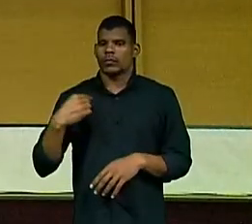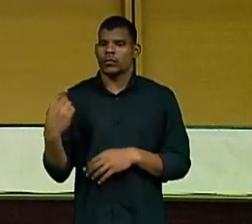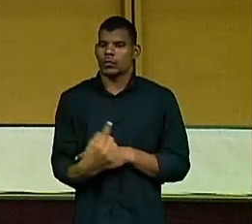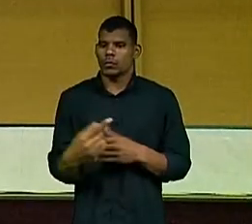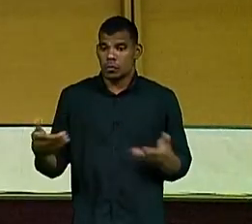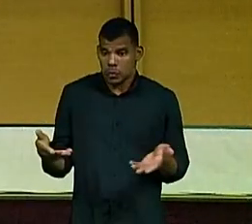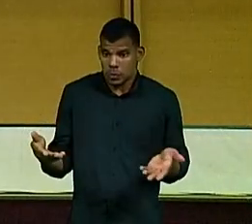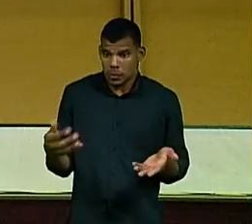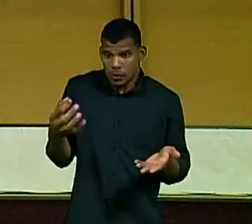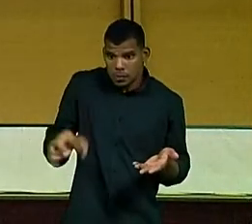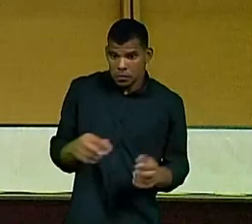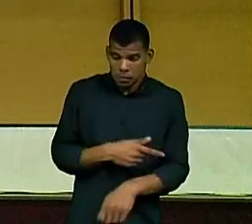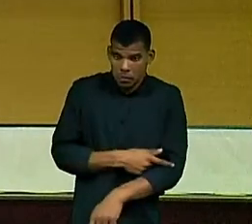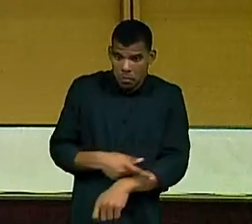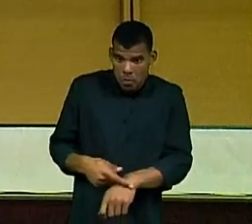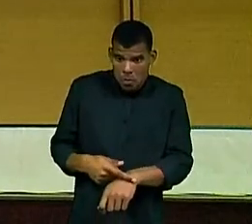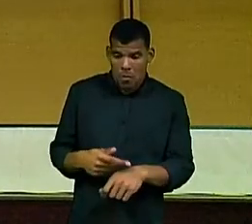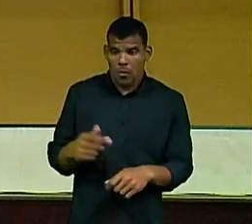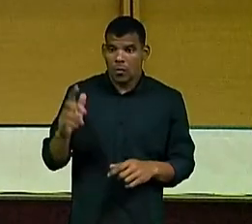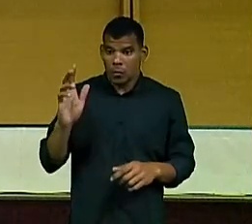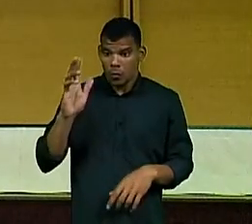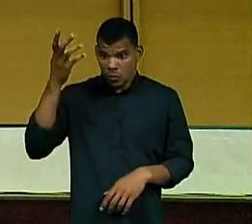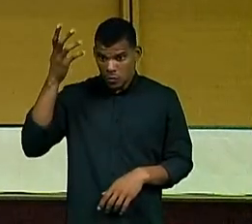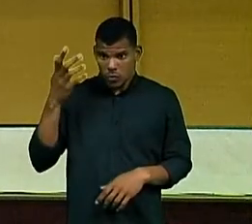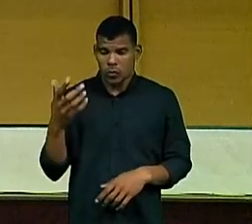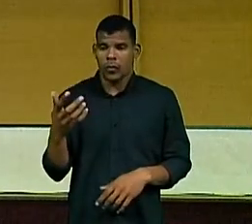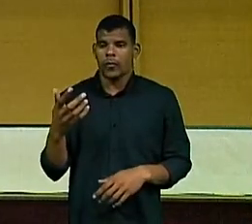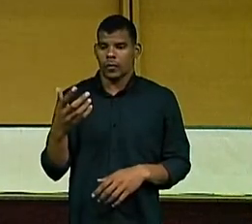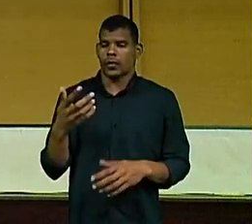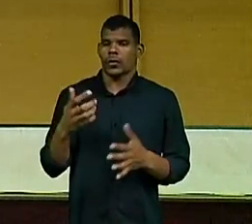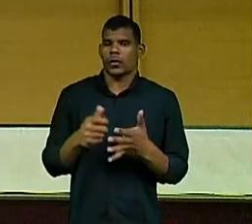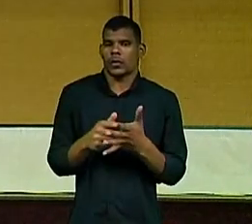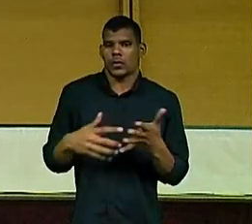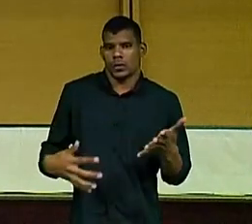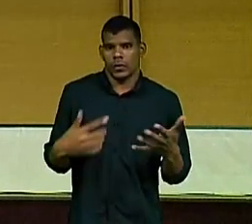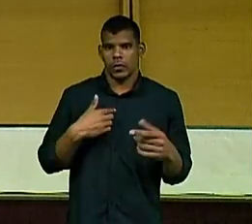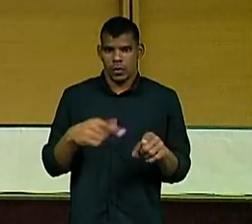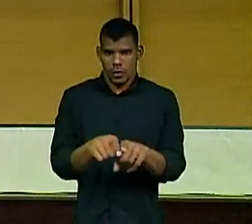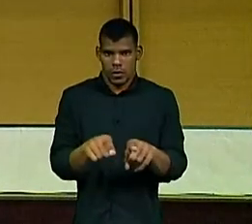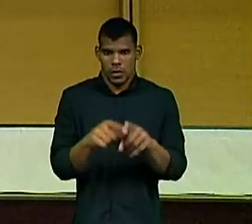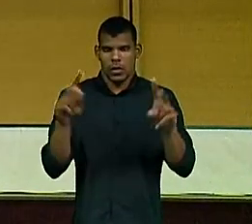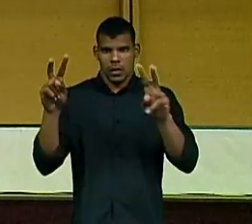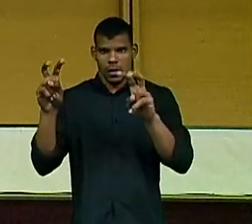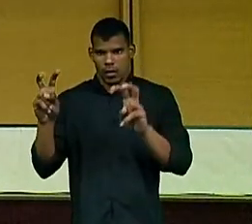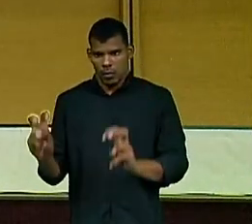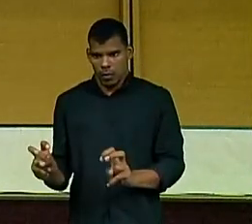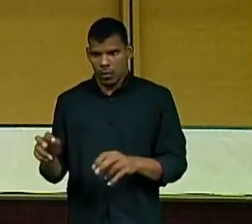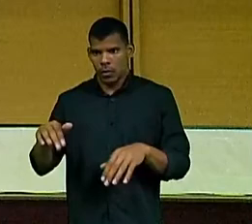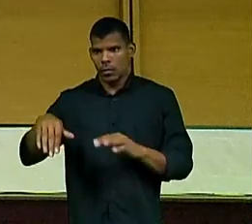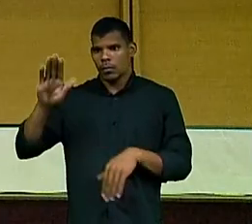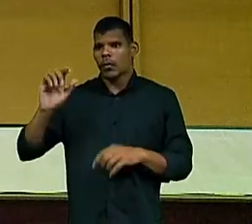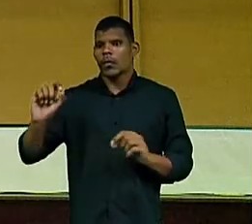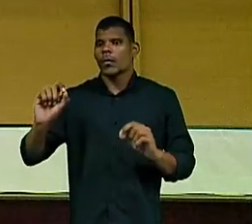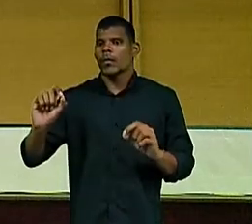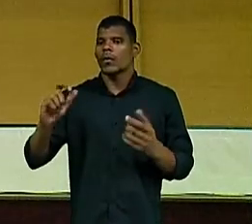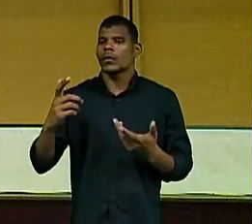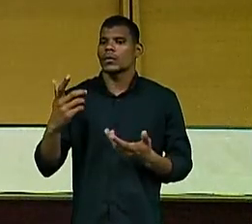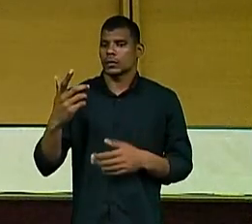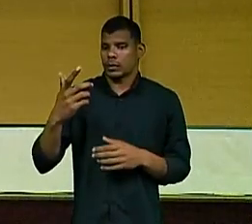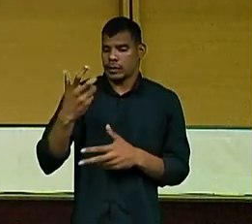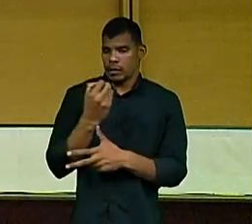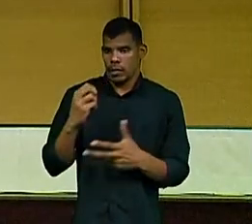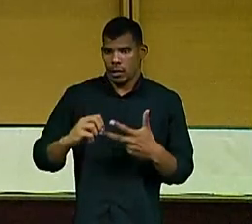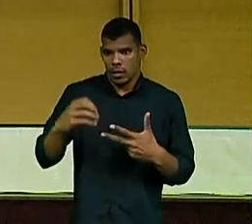com bastante calma resolvermos exercícios naqueles temas que são mais recorrentes do nosso Enem